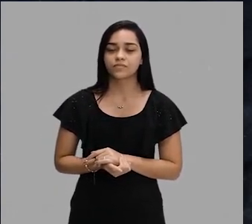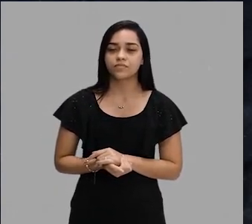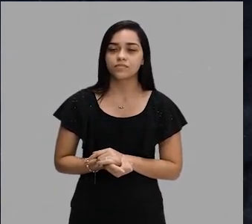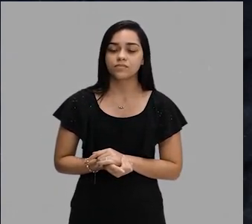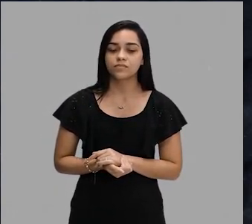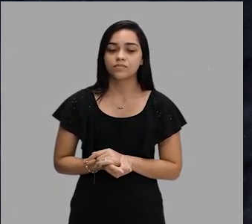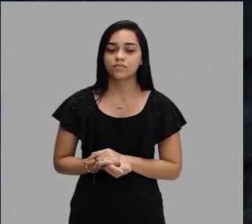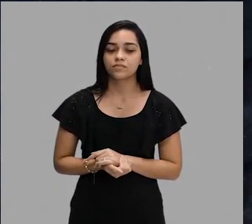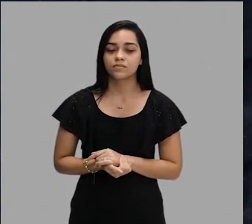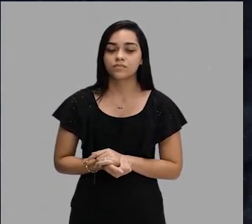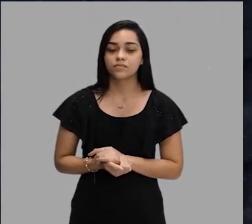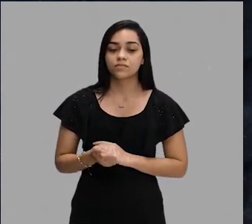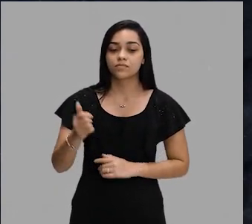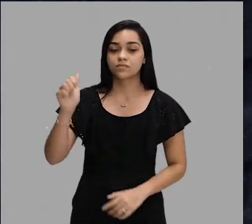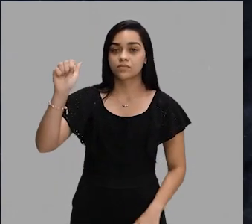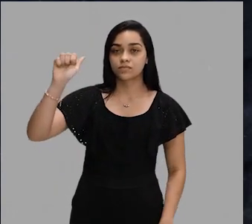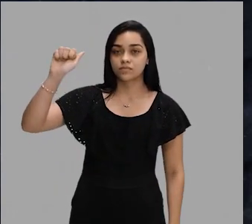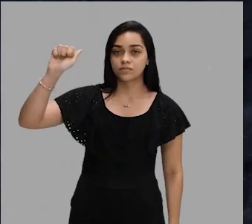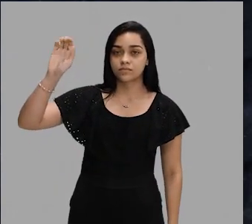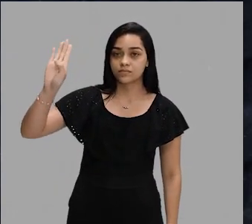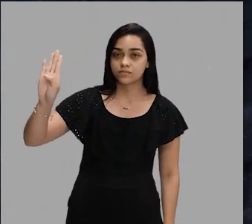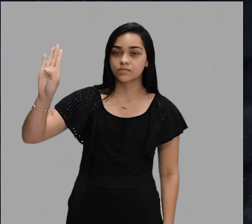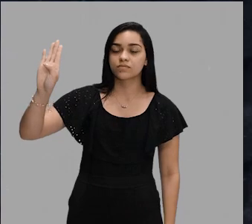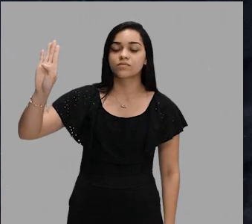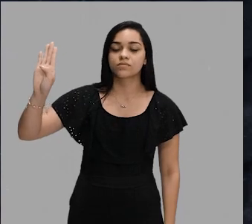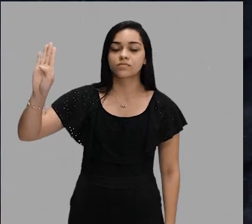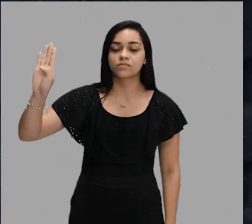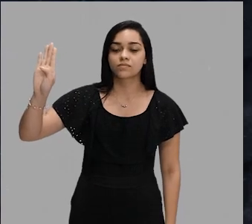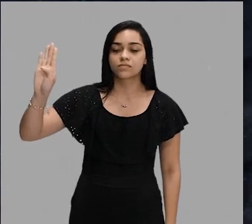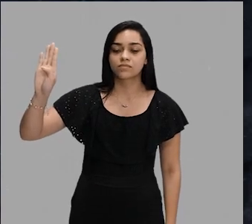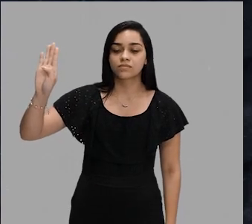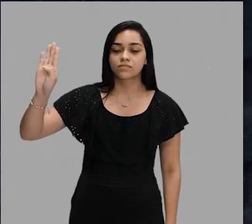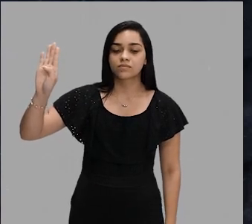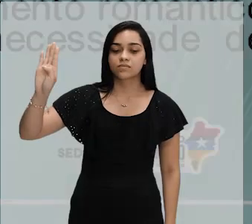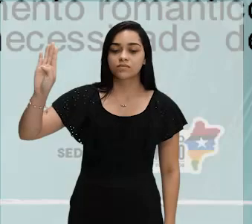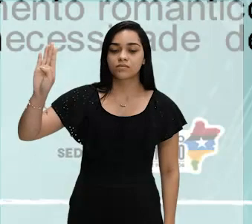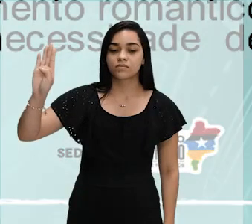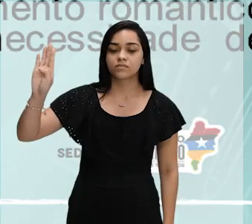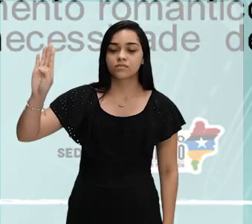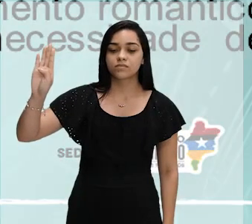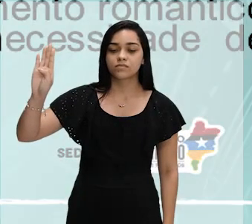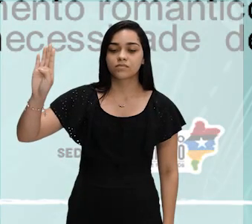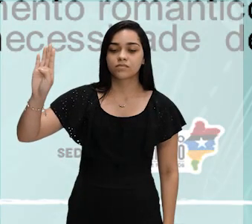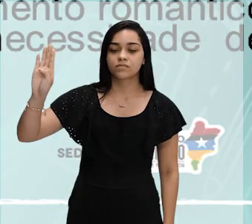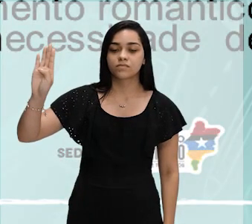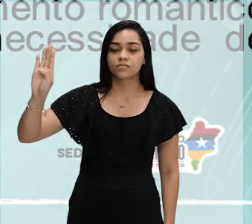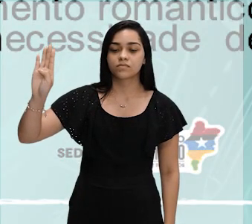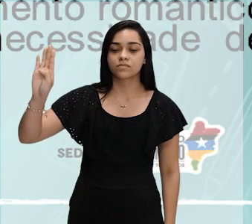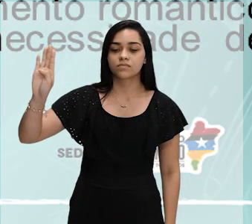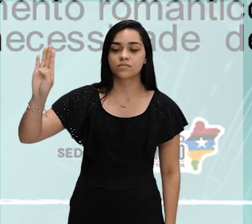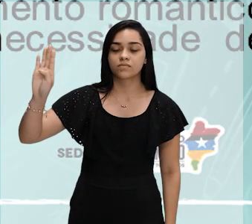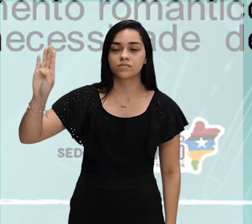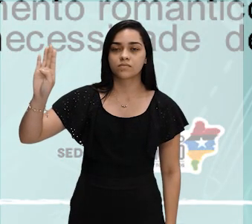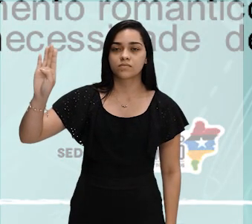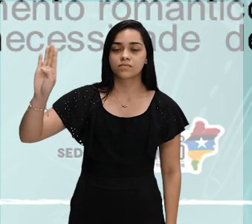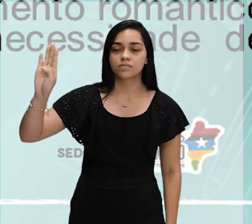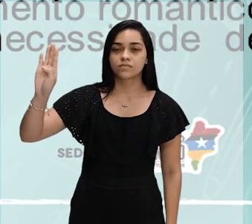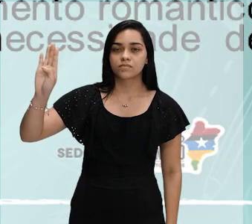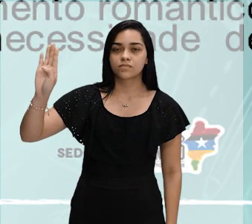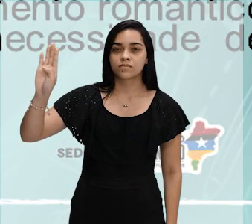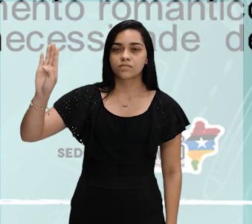O autor de Últimos Contos, letra B, trabalhou muitos temas românticos, entre os quais se destacam